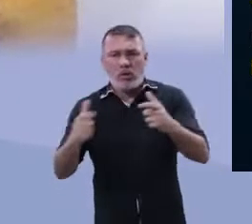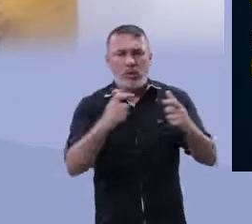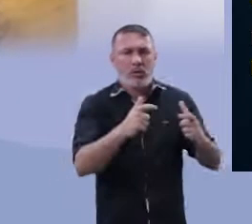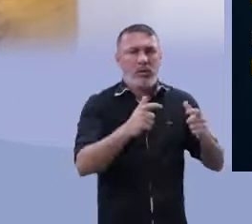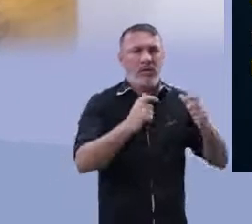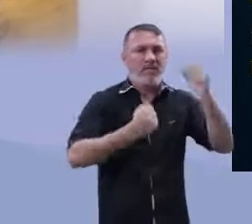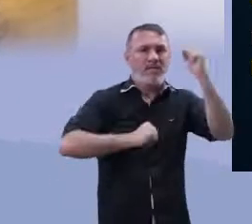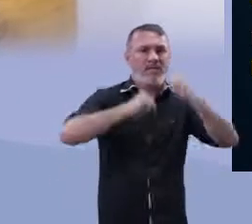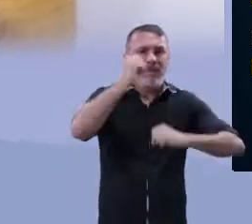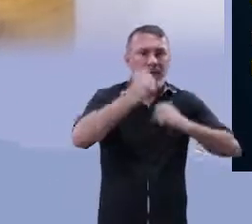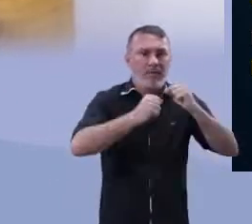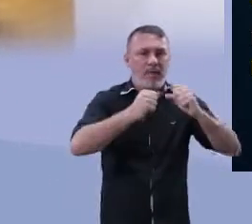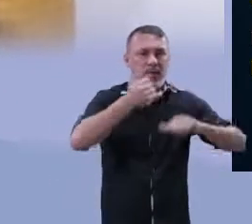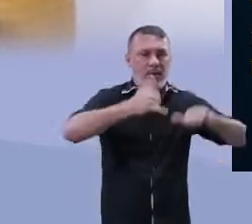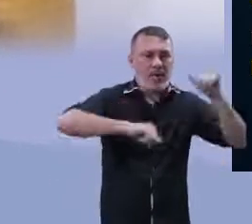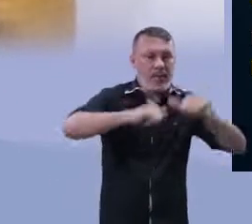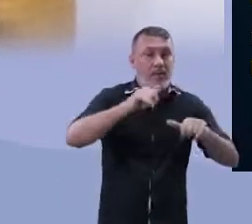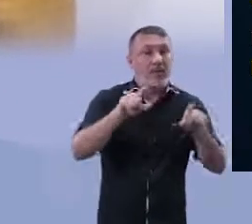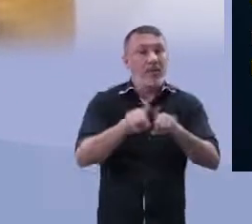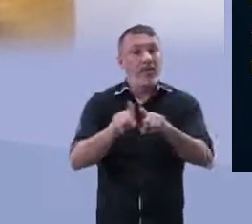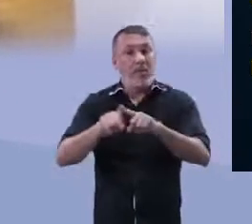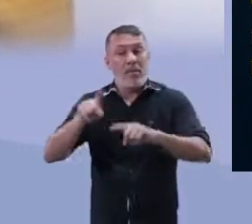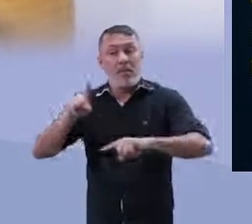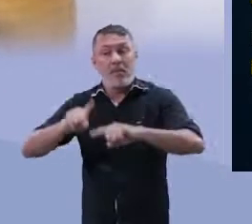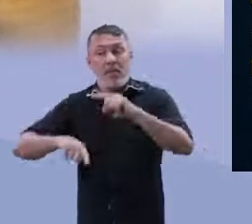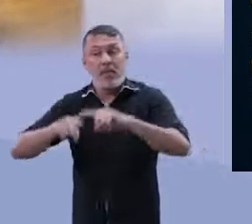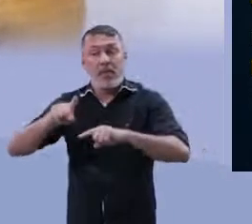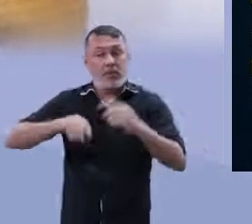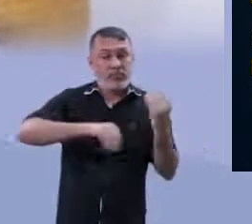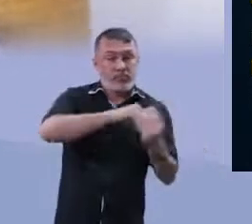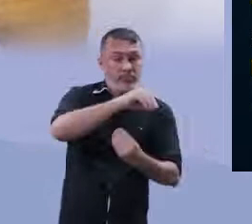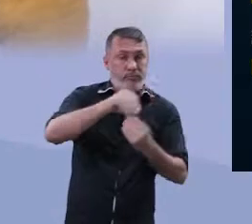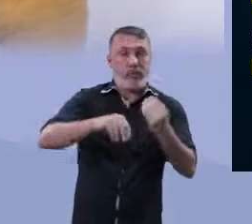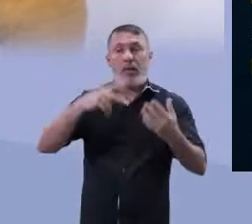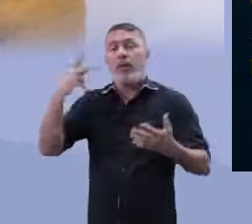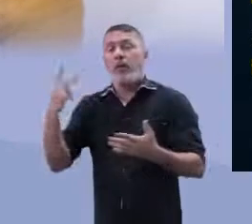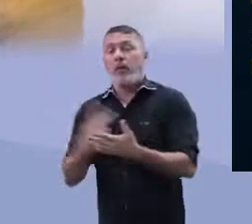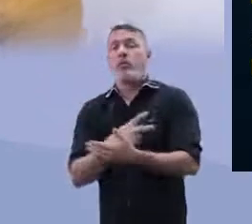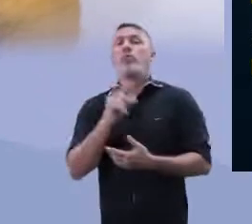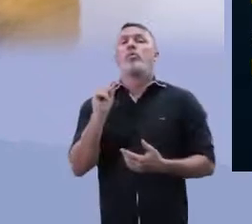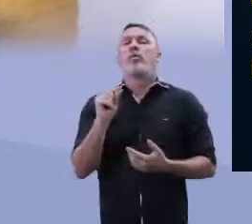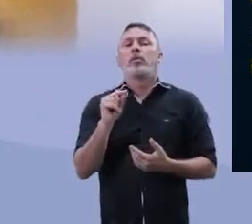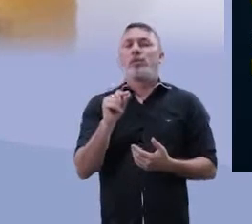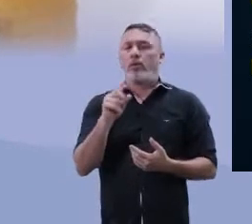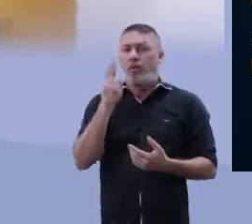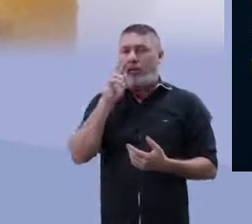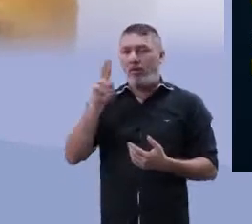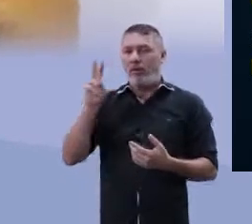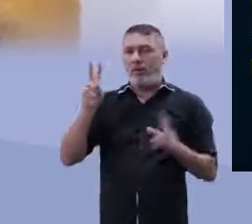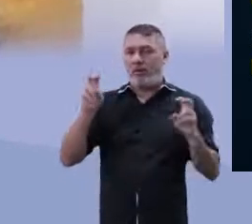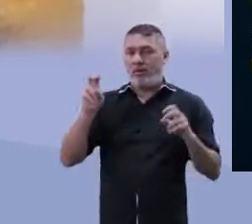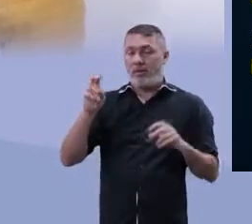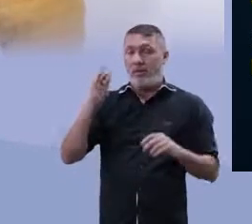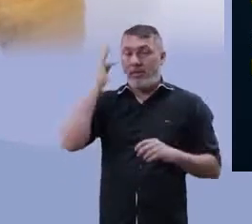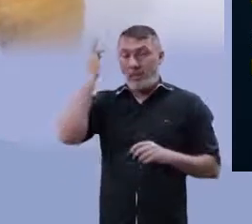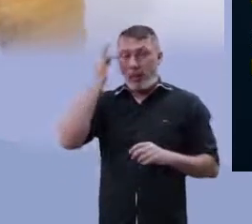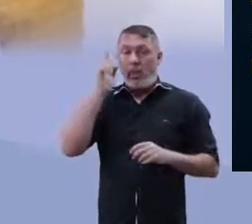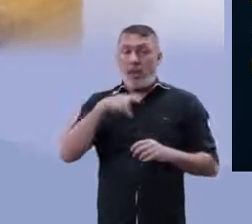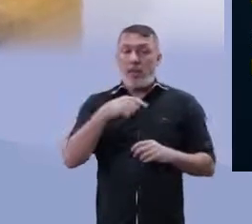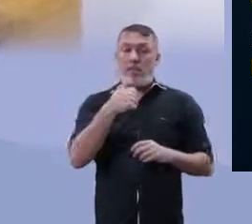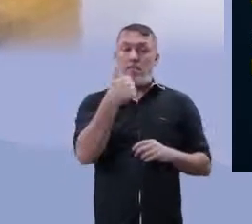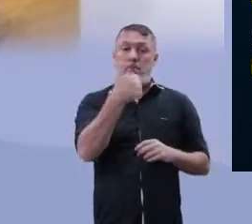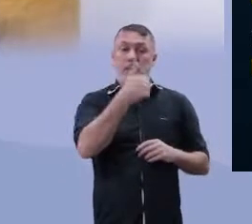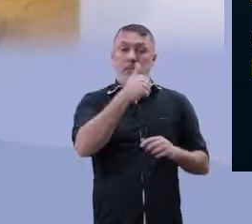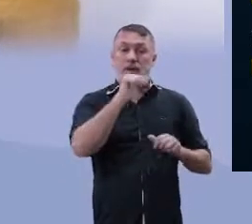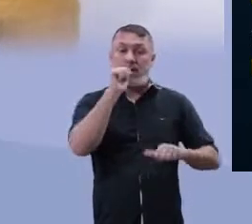indústrias químicas e a matéria-prima na Revolução Industrial provocou, ou seja, Estamos falando, teoricamente, da primeira Revolução